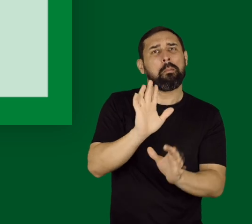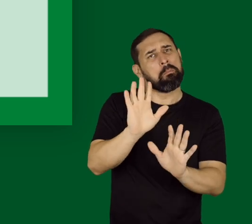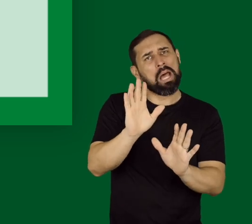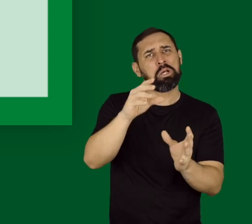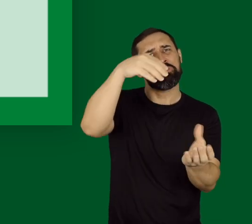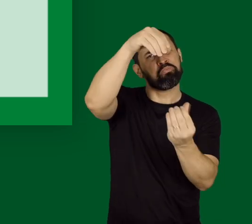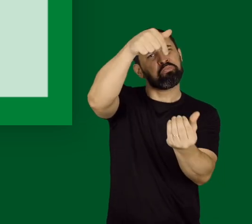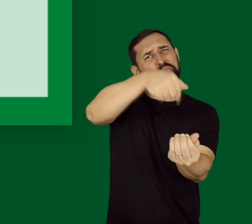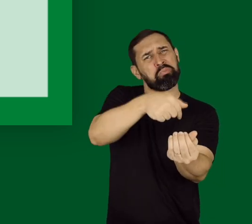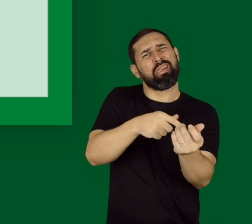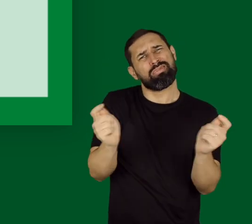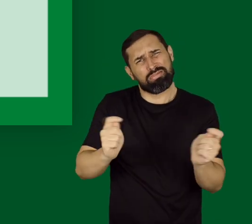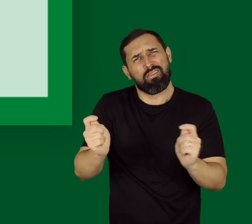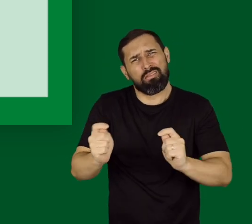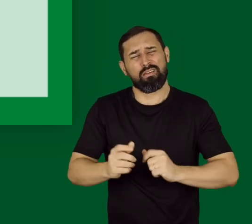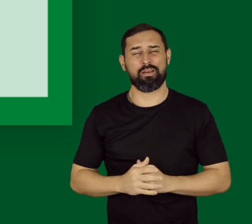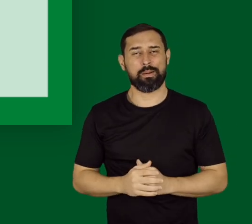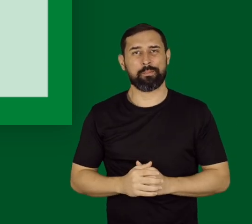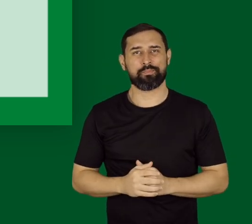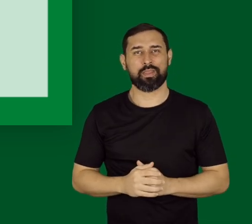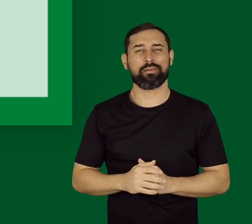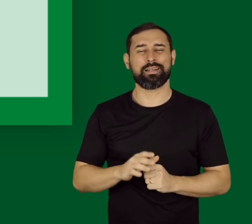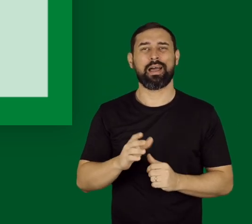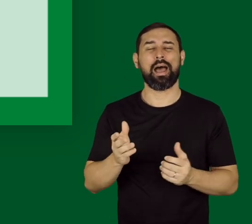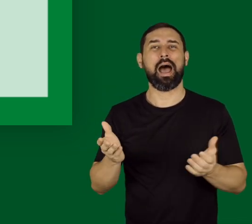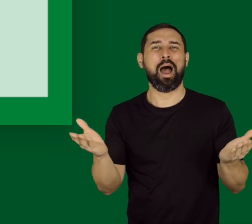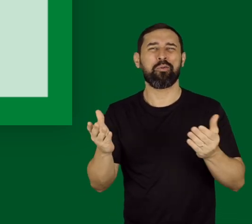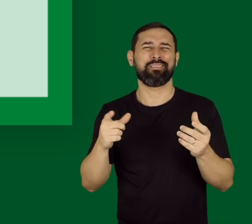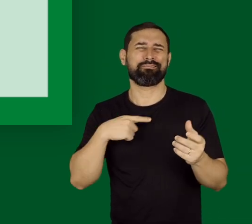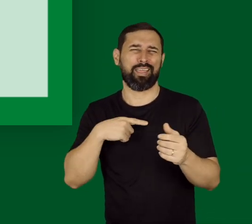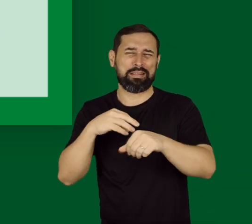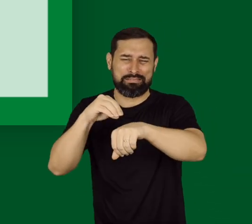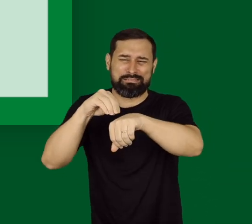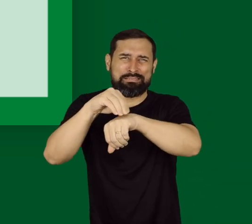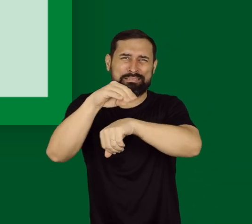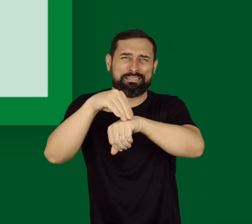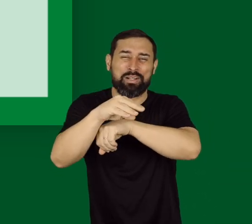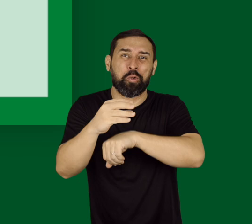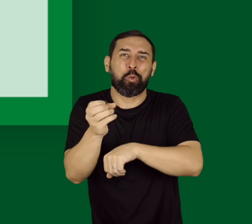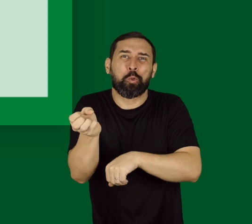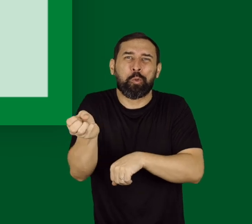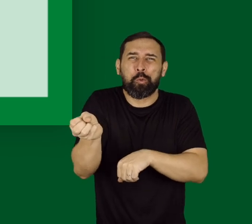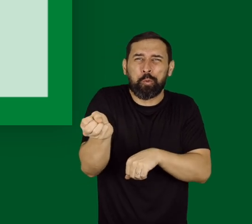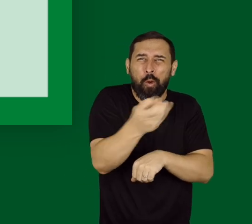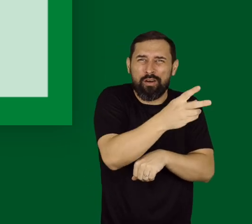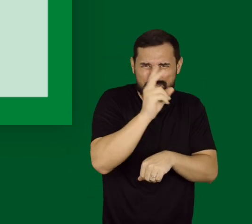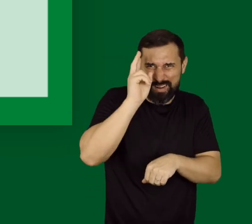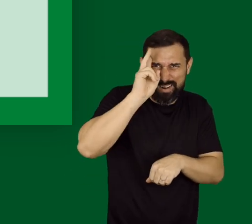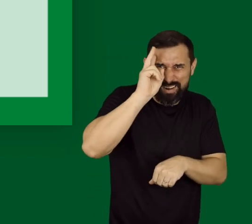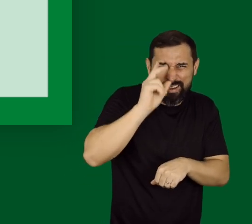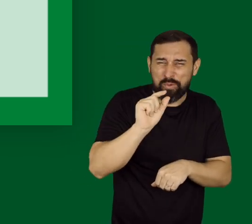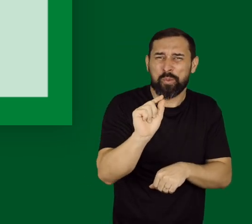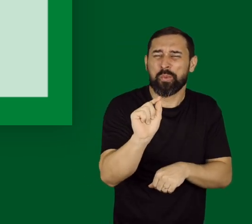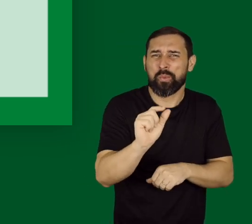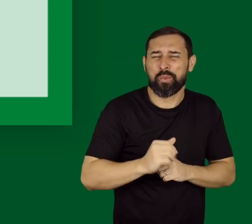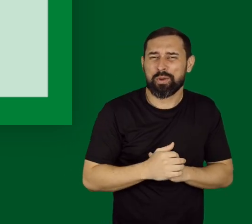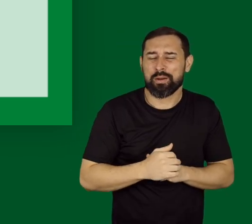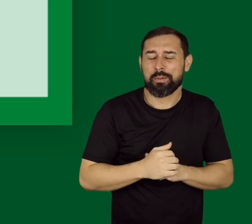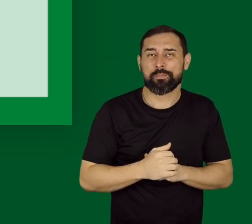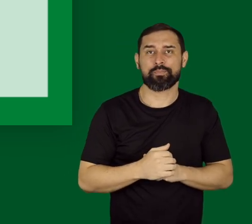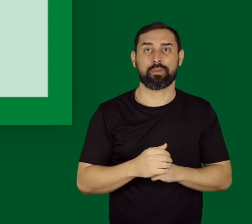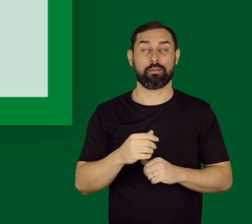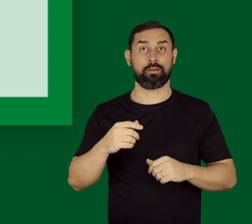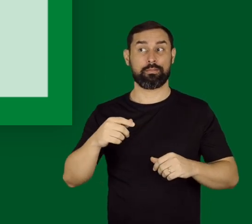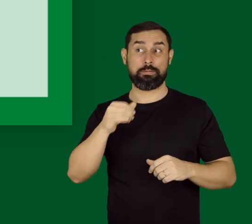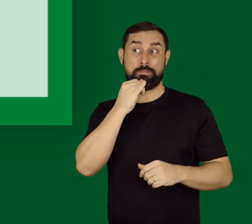expansores, mas é o que a gente tem, então a gente vai fazer o Ringer. Uma coisa que mudou nessa última recomendação do PAUS e